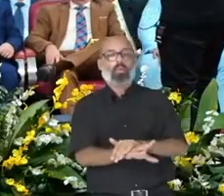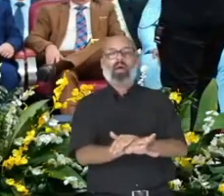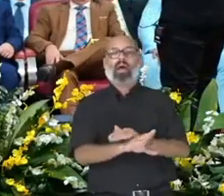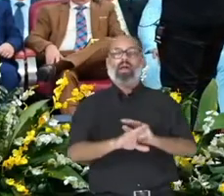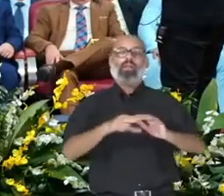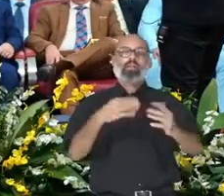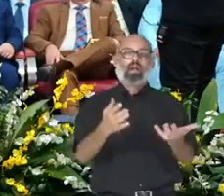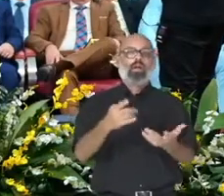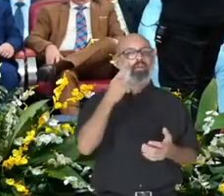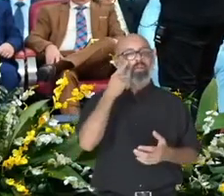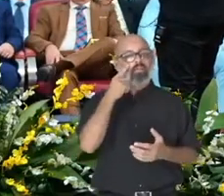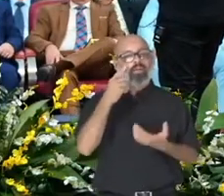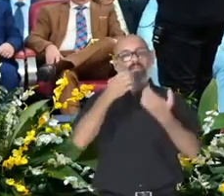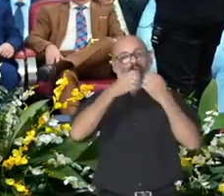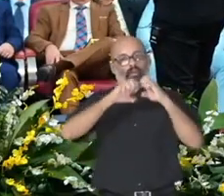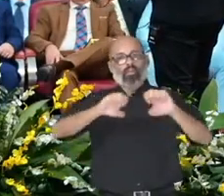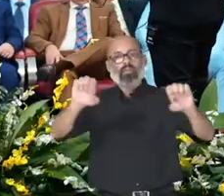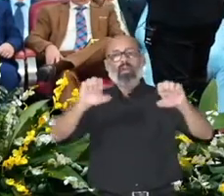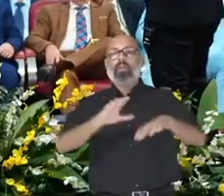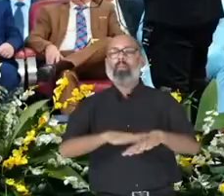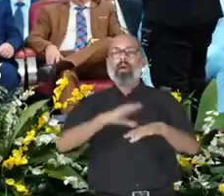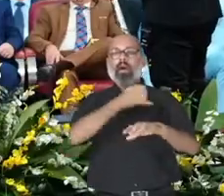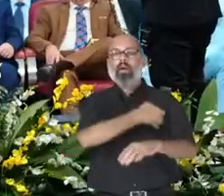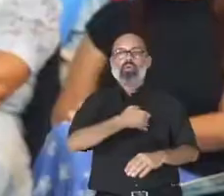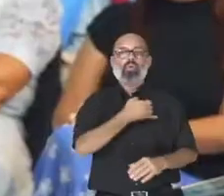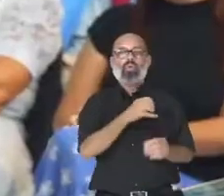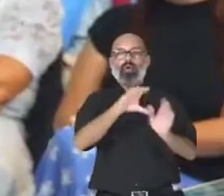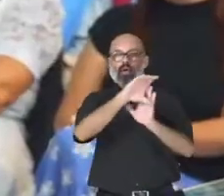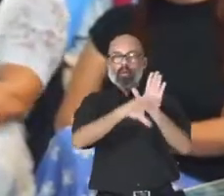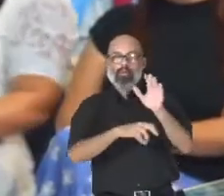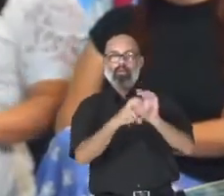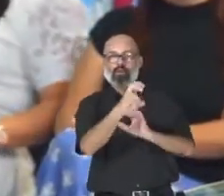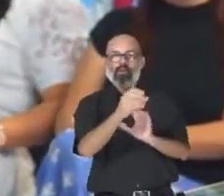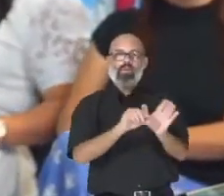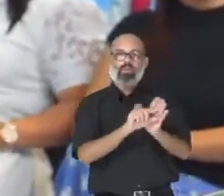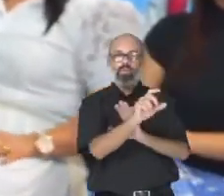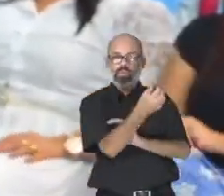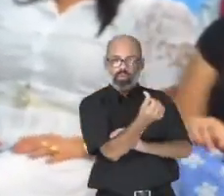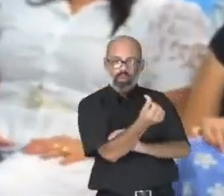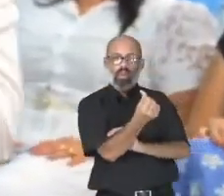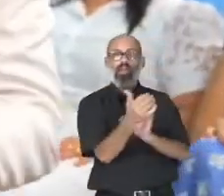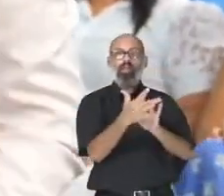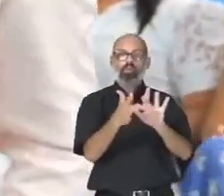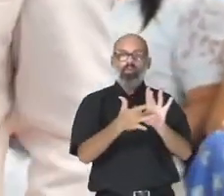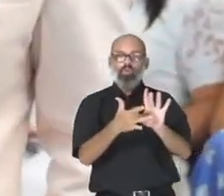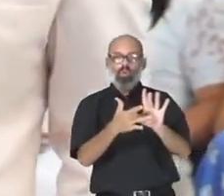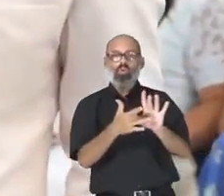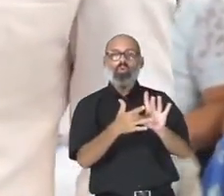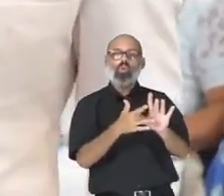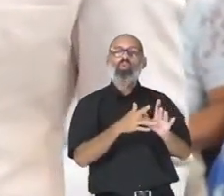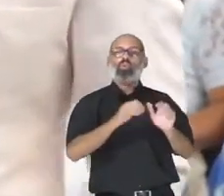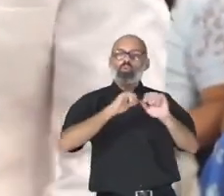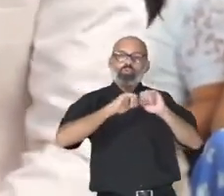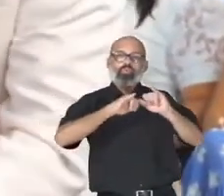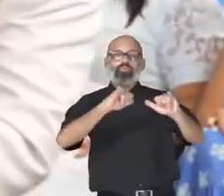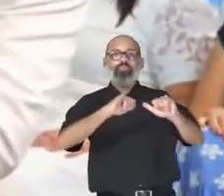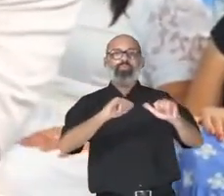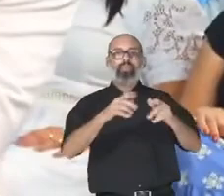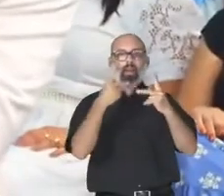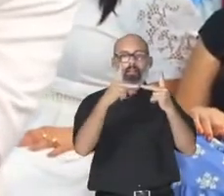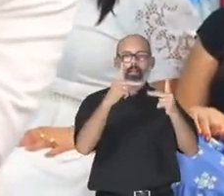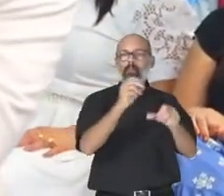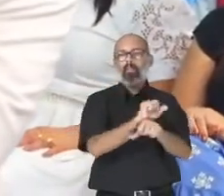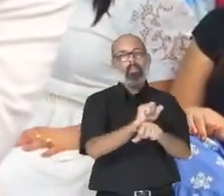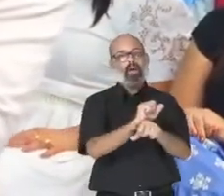você vai ler nos evangelhos, leia lá João capítulo 5 e 6, você vai ver Jesus começando a dar bronca na multidão. Ele parou de pregar